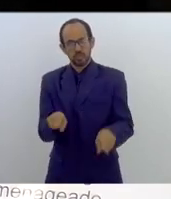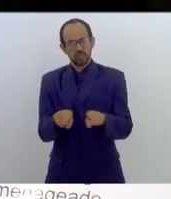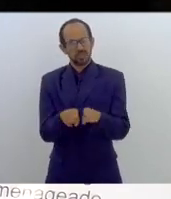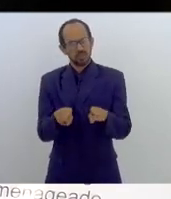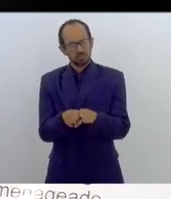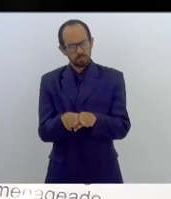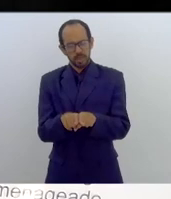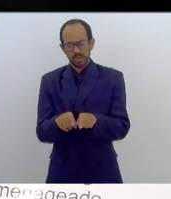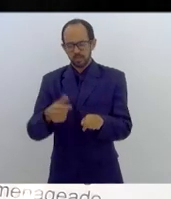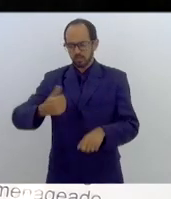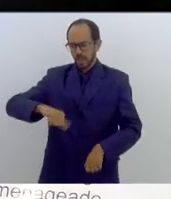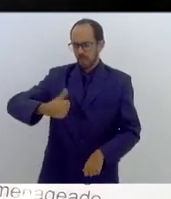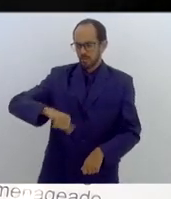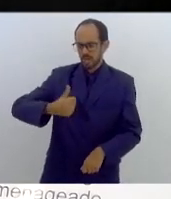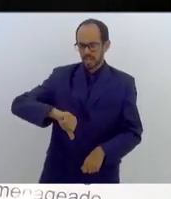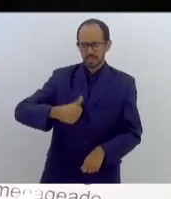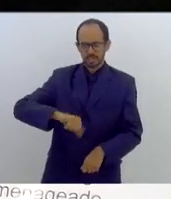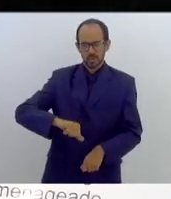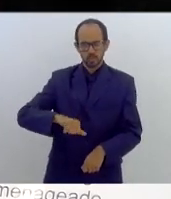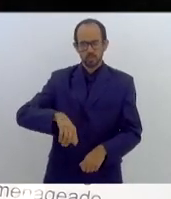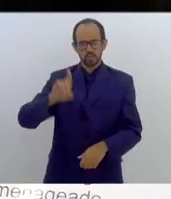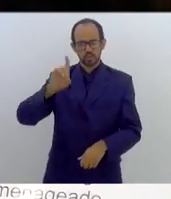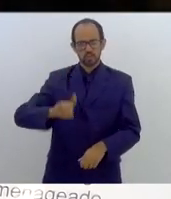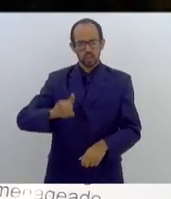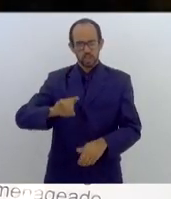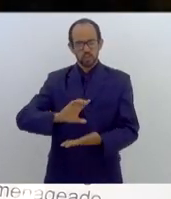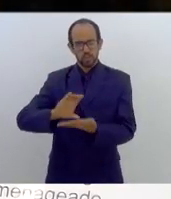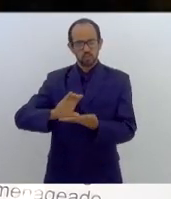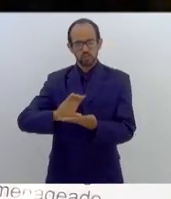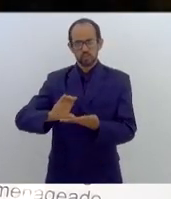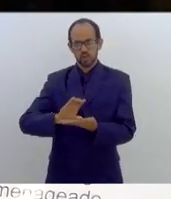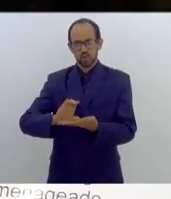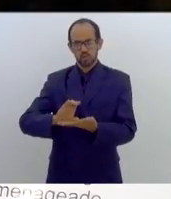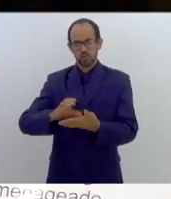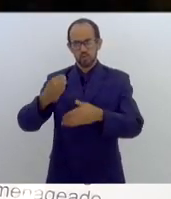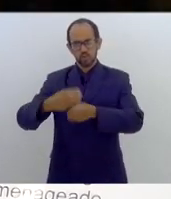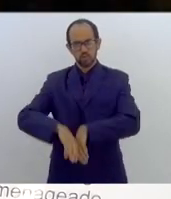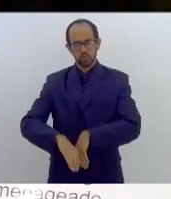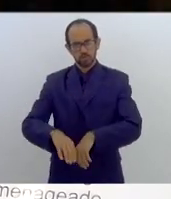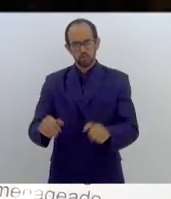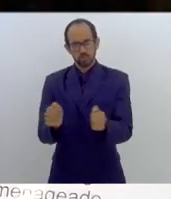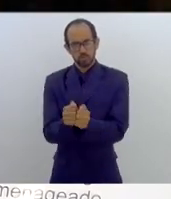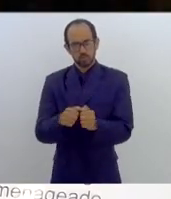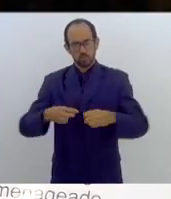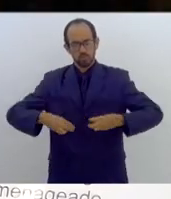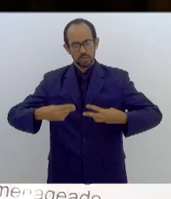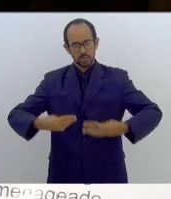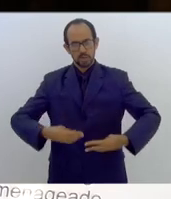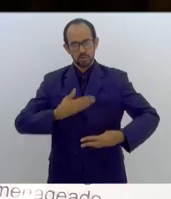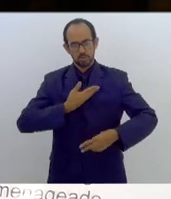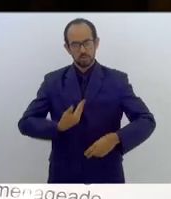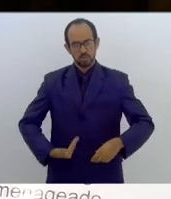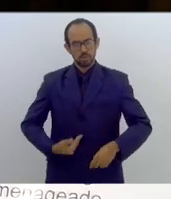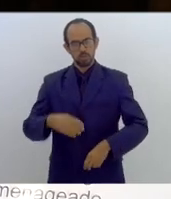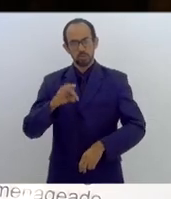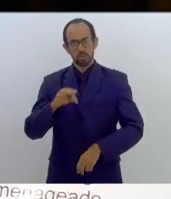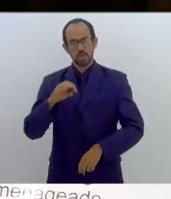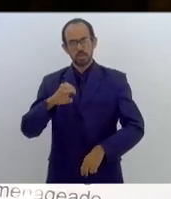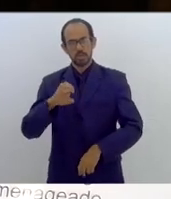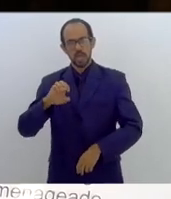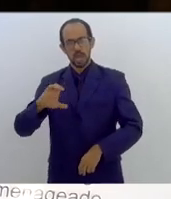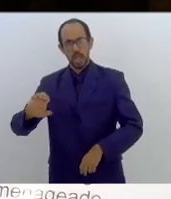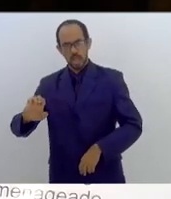examinadoras de Direito Constitucional de Concursos Públicos junto ao Ministério Público e do Tribunal de Contas para ingresso